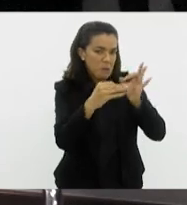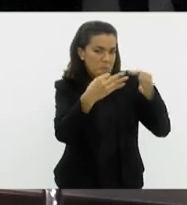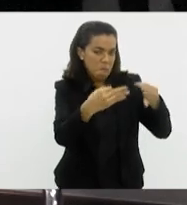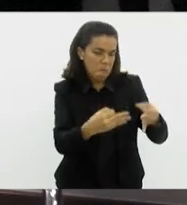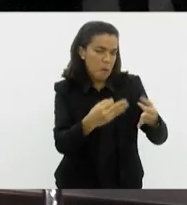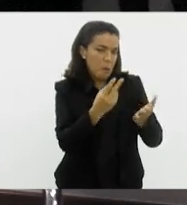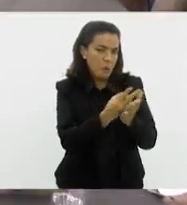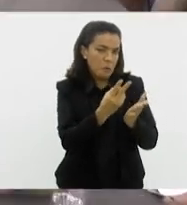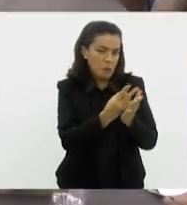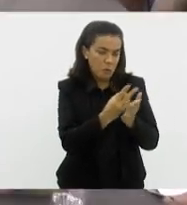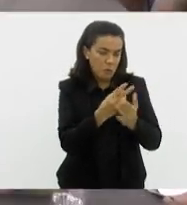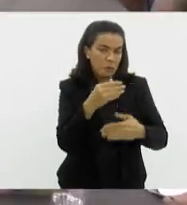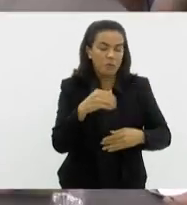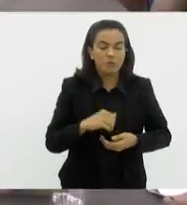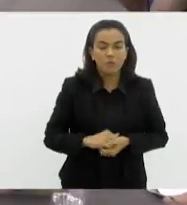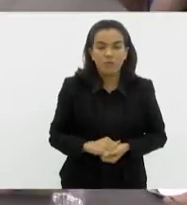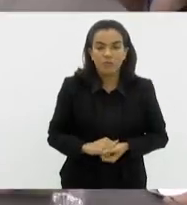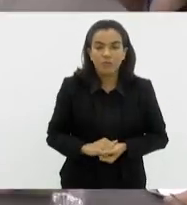né?